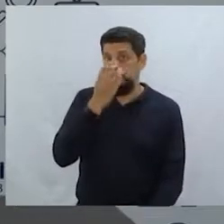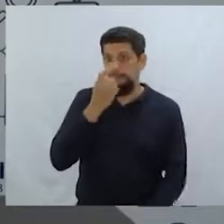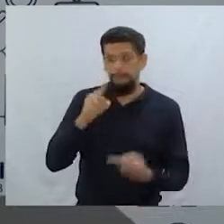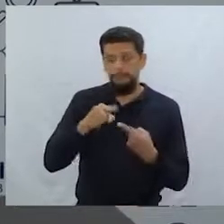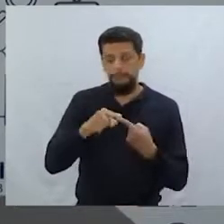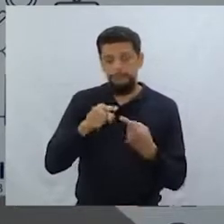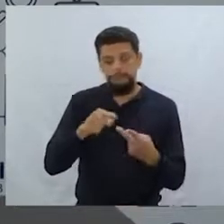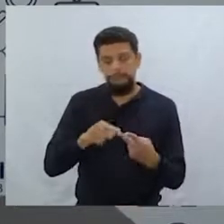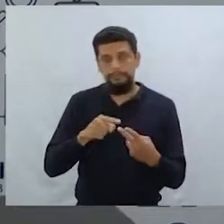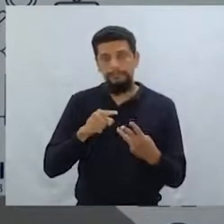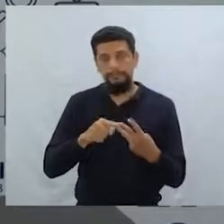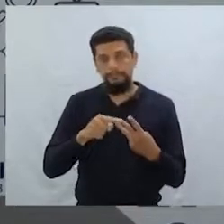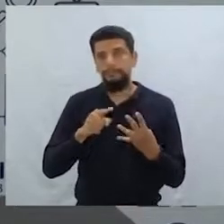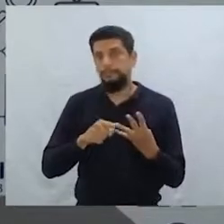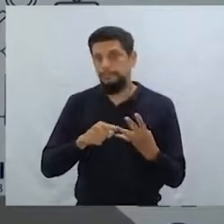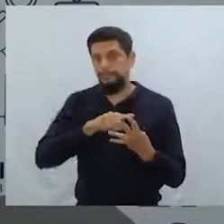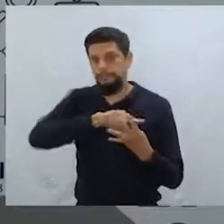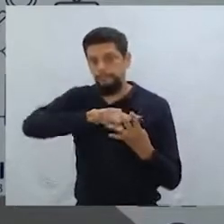cachorro.